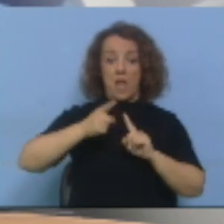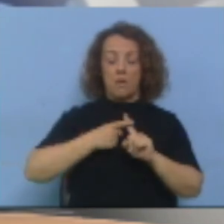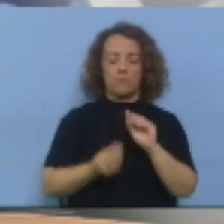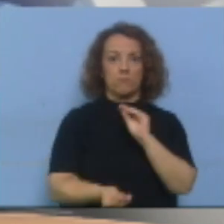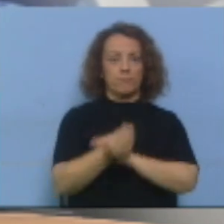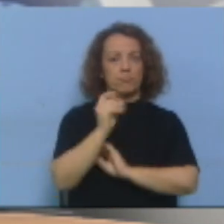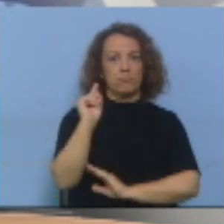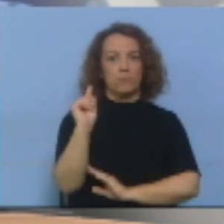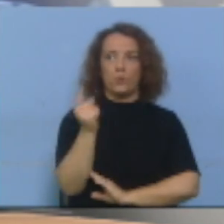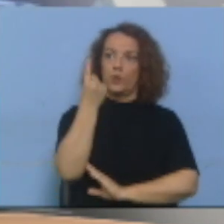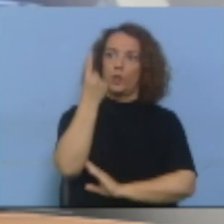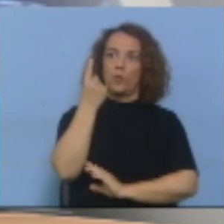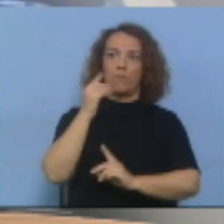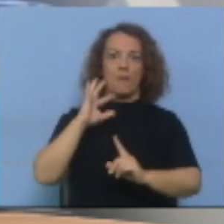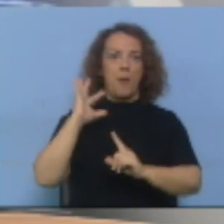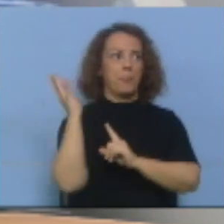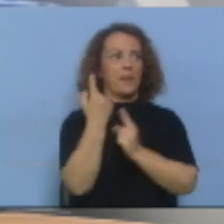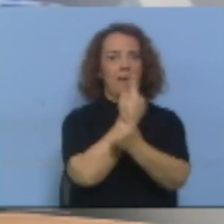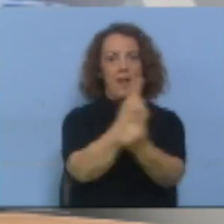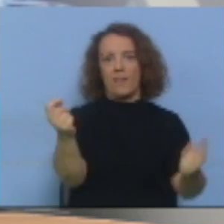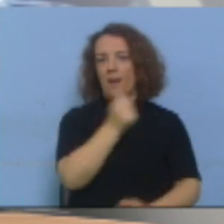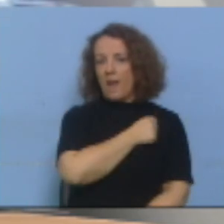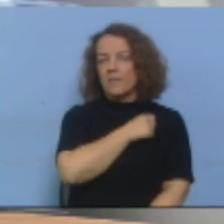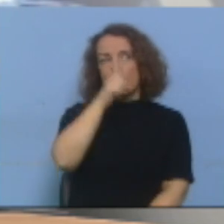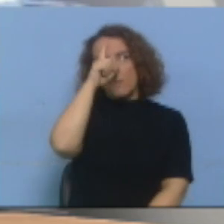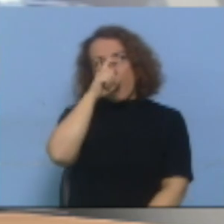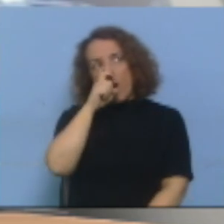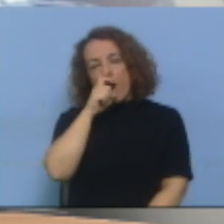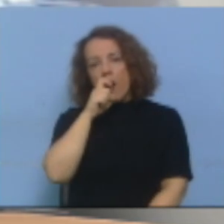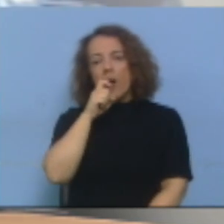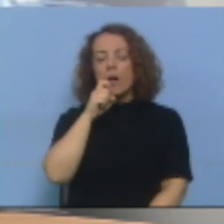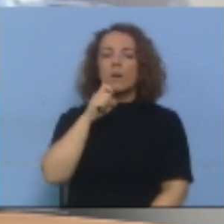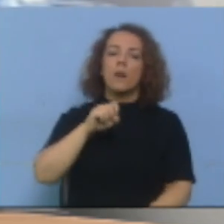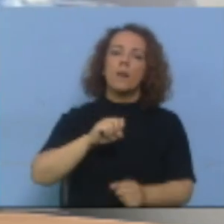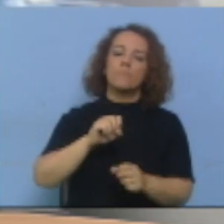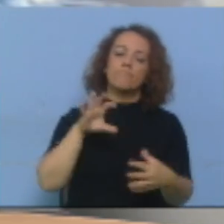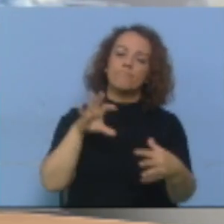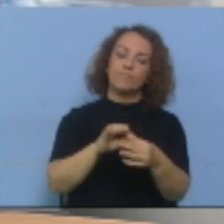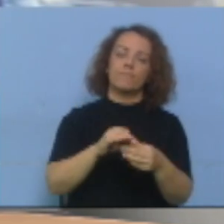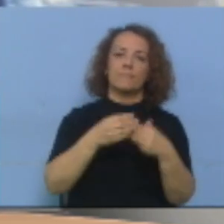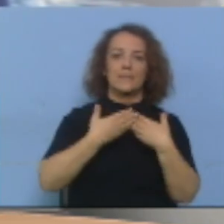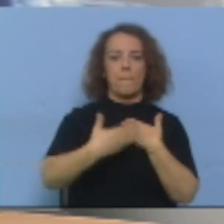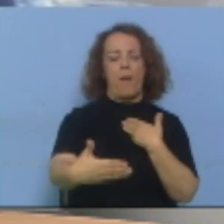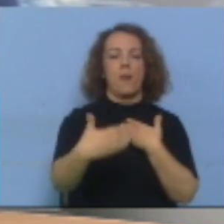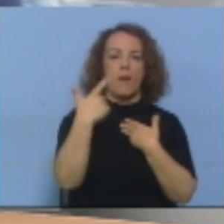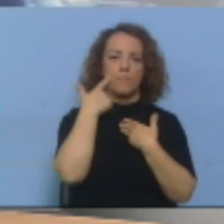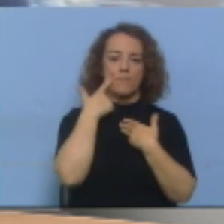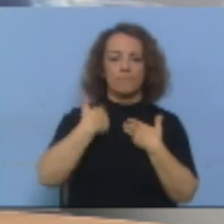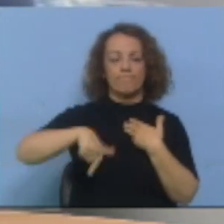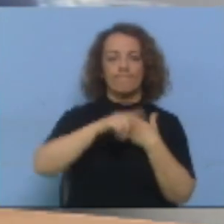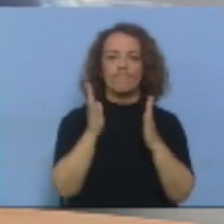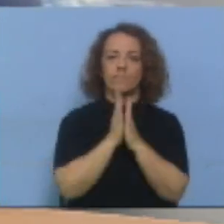para colocar no ambiente de cada casa a memória e a celebração dos acontecimentos desta Semana Maior para os